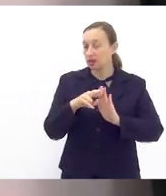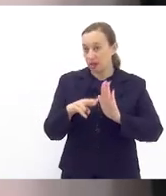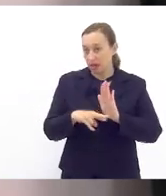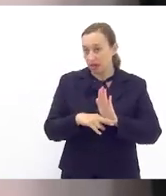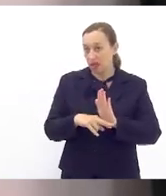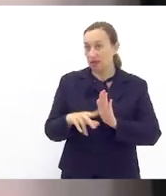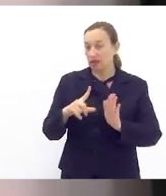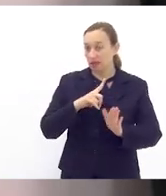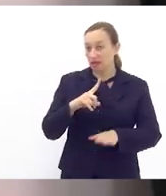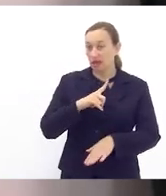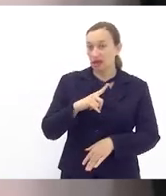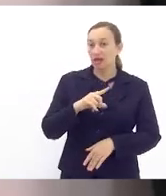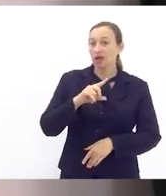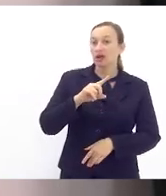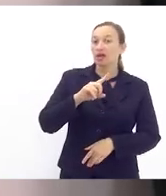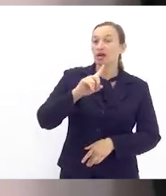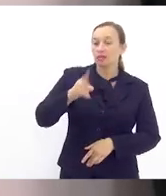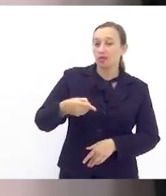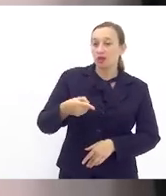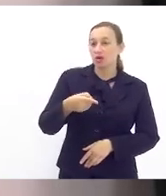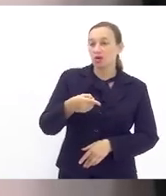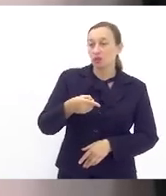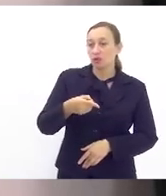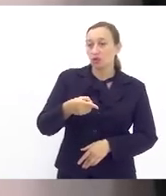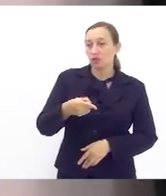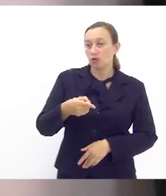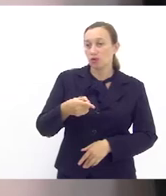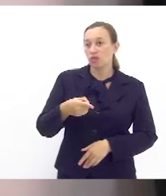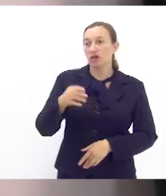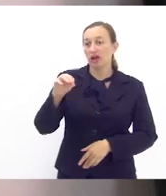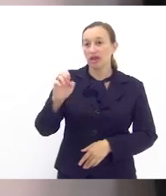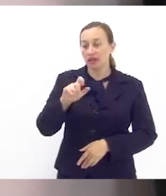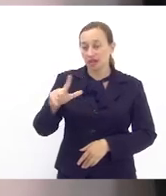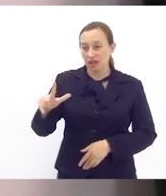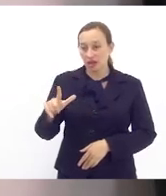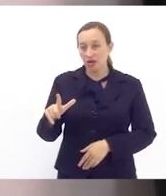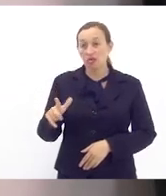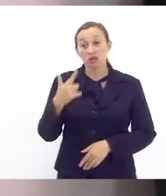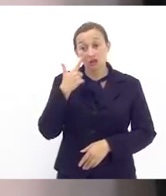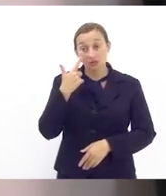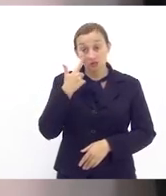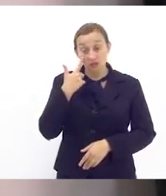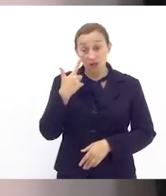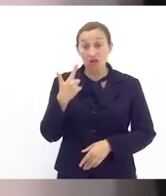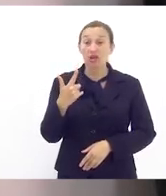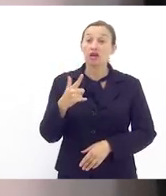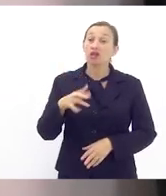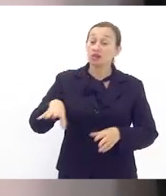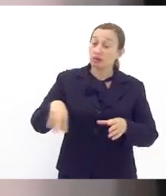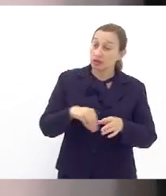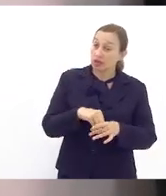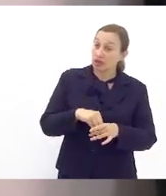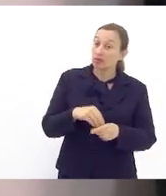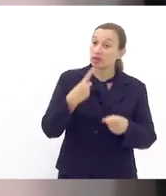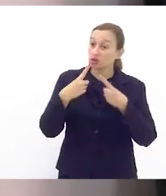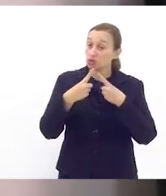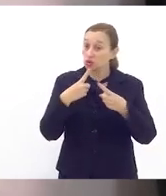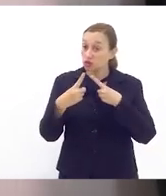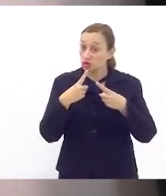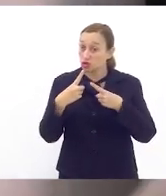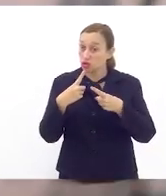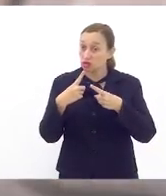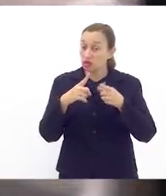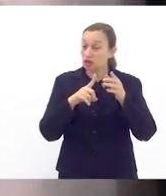resolução 1000 da Anel se não tá acontecendo a gente precisa rever e aí a gente vai trazer para dentro de casa e